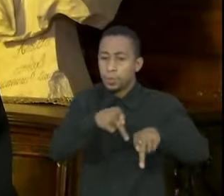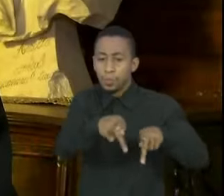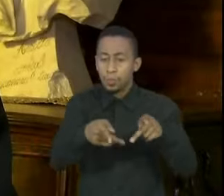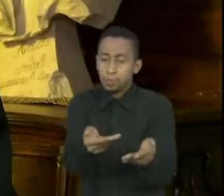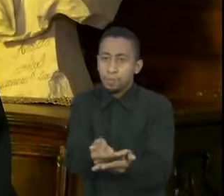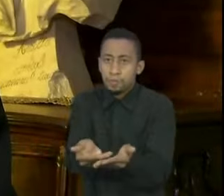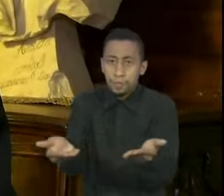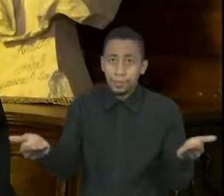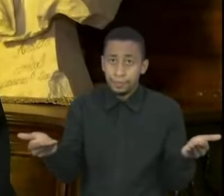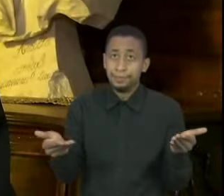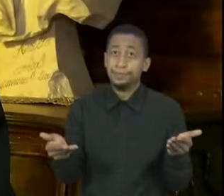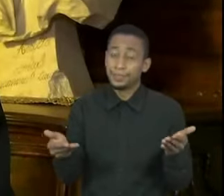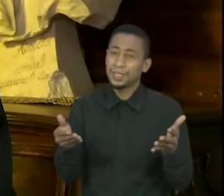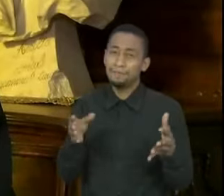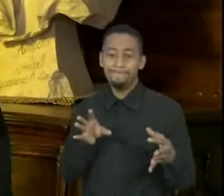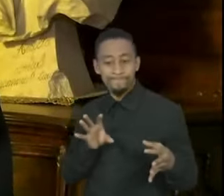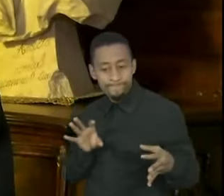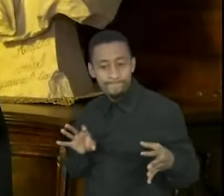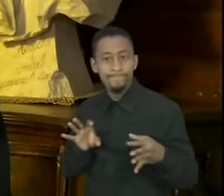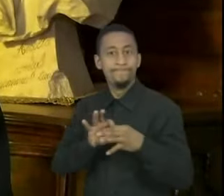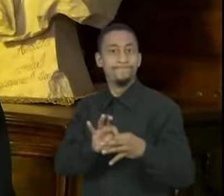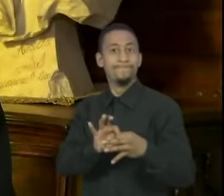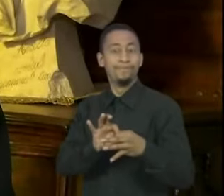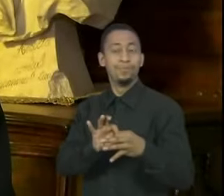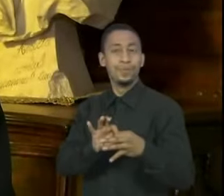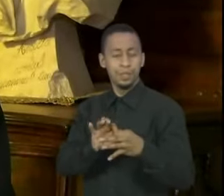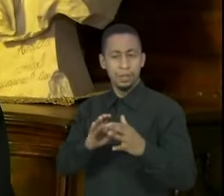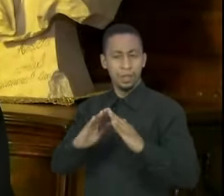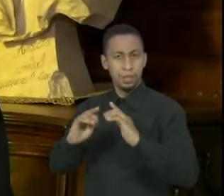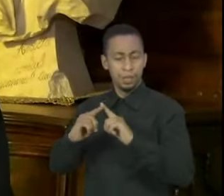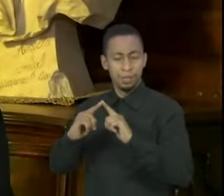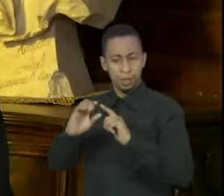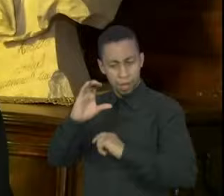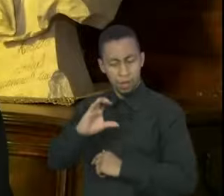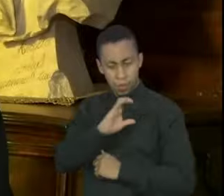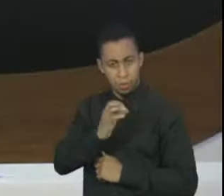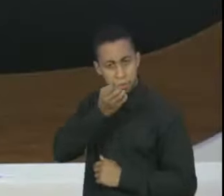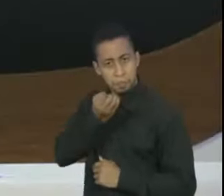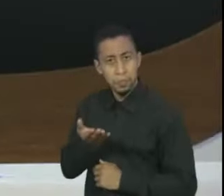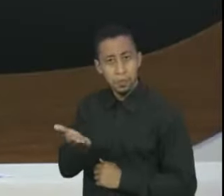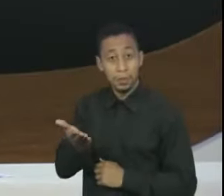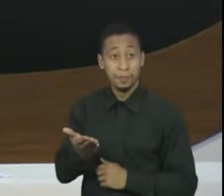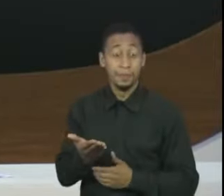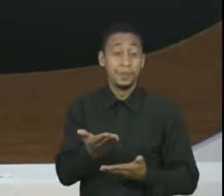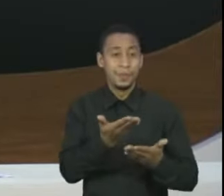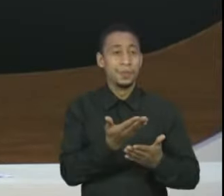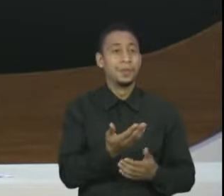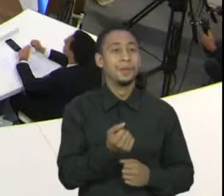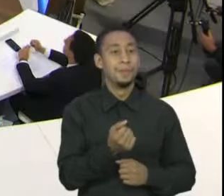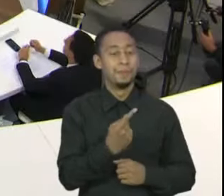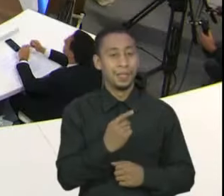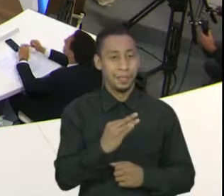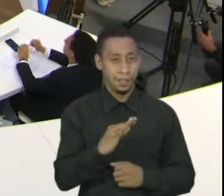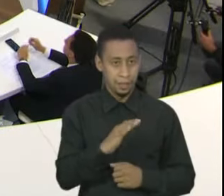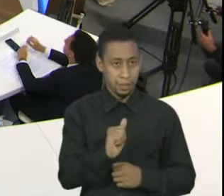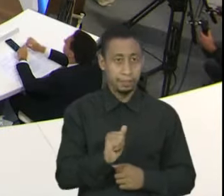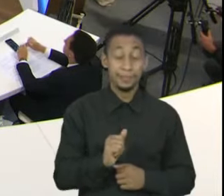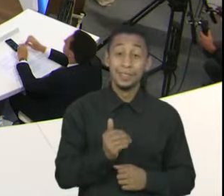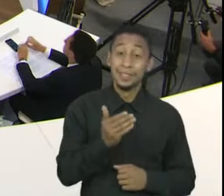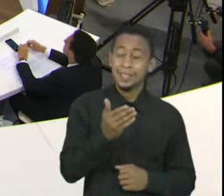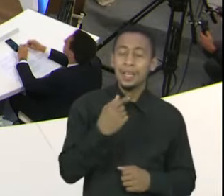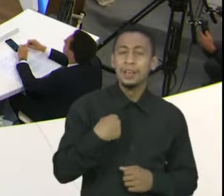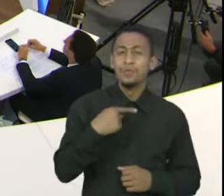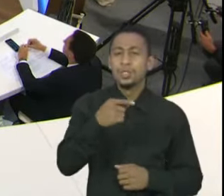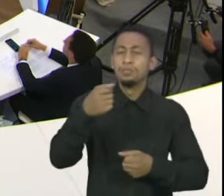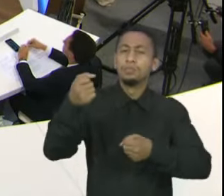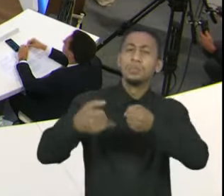faz parte e portanto de um lastro de credibilidade que ela tem a crença é pra últimas boas Don delillo eu fiquei com uma dúvida